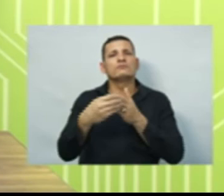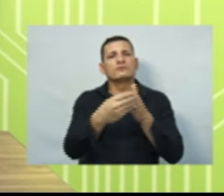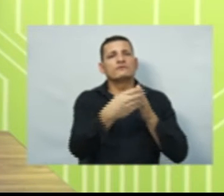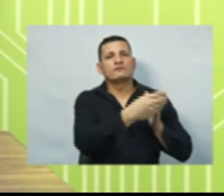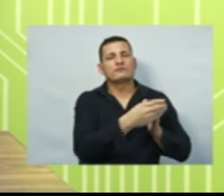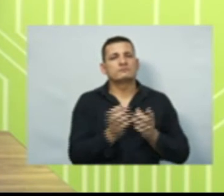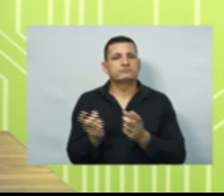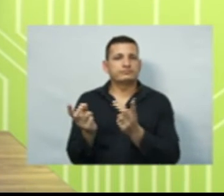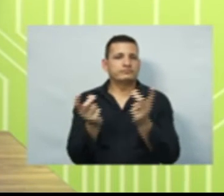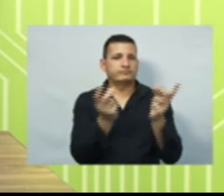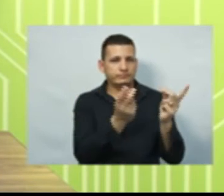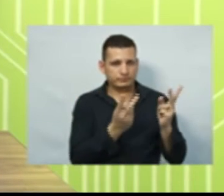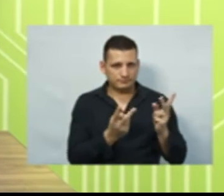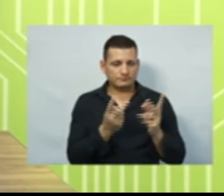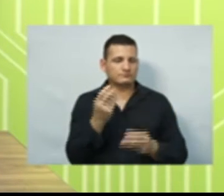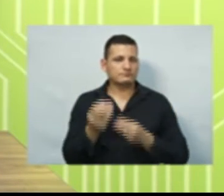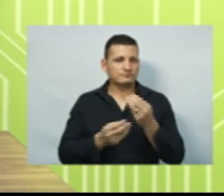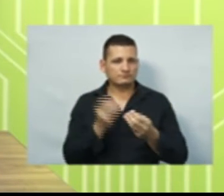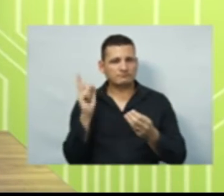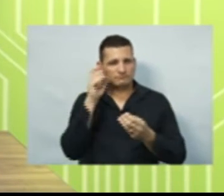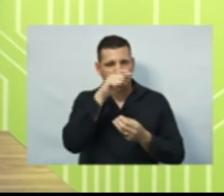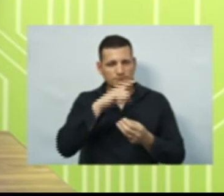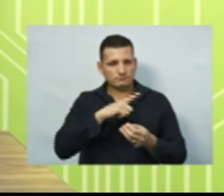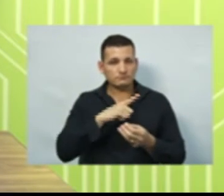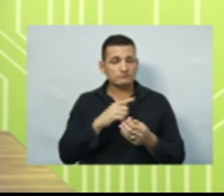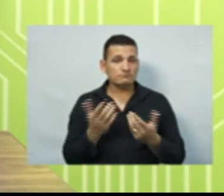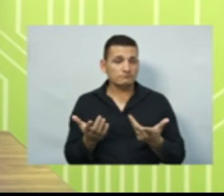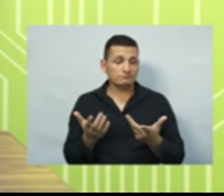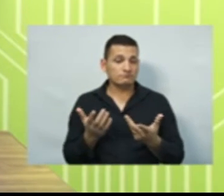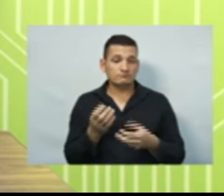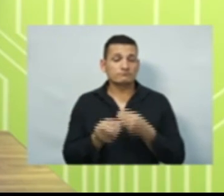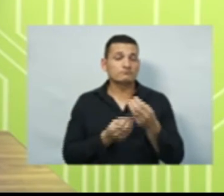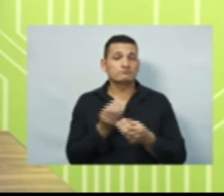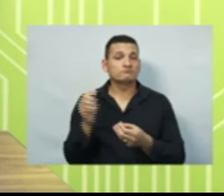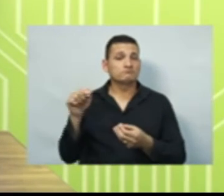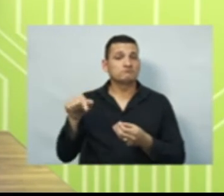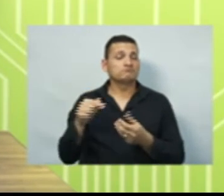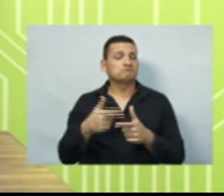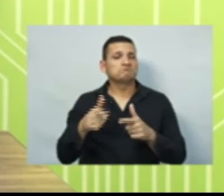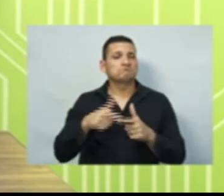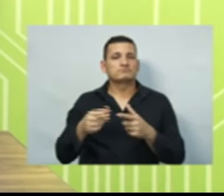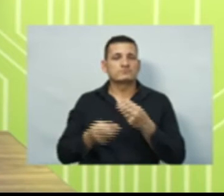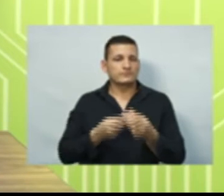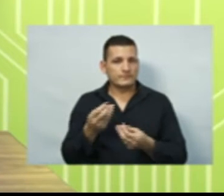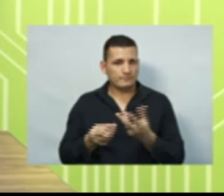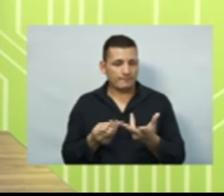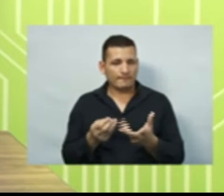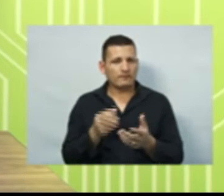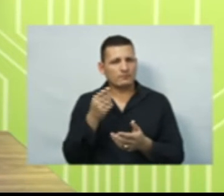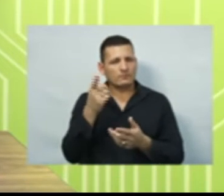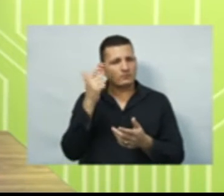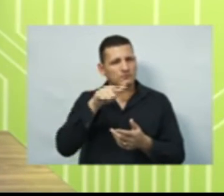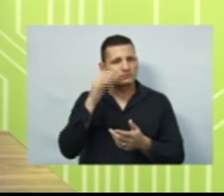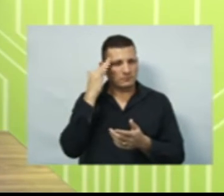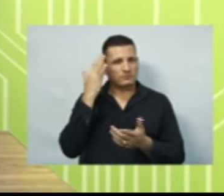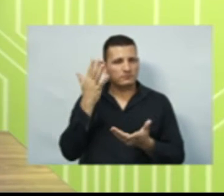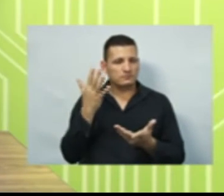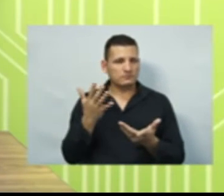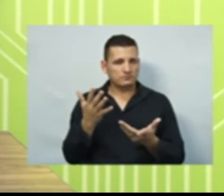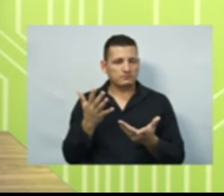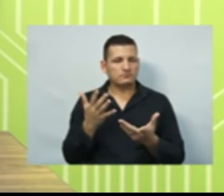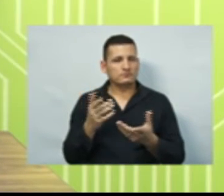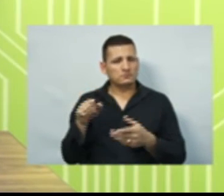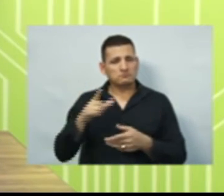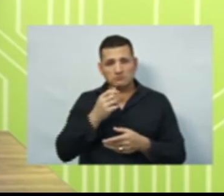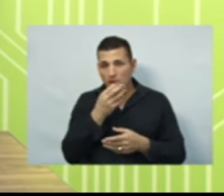partes, outros estados, outros países, como isso pode ser problemático? Você consegue visualizar isso? Imagina, a gente está